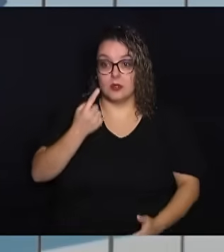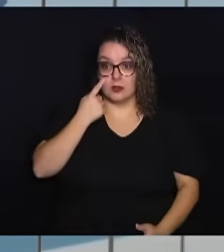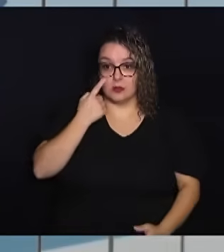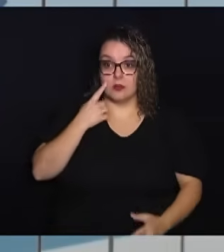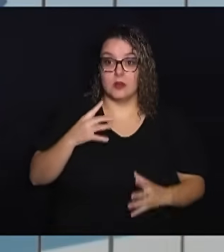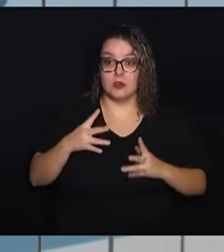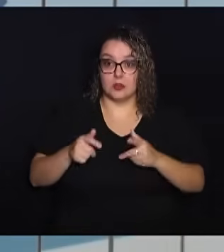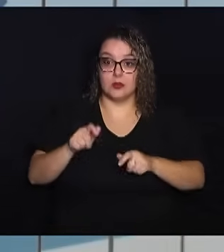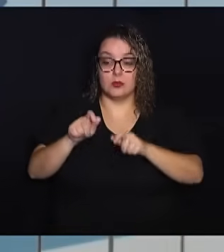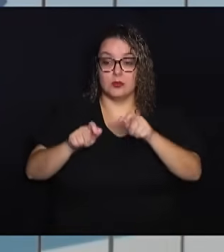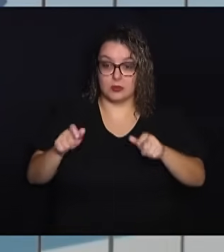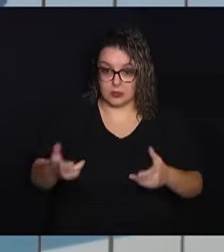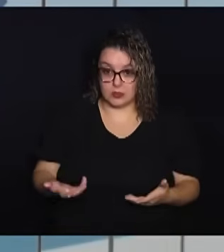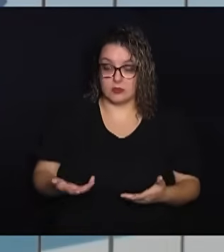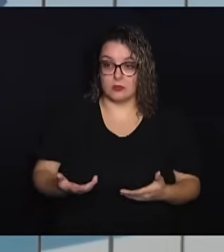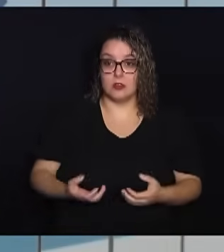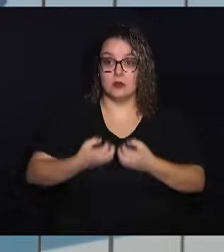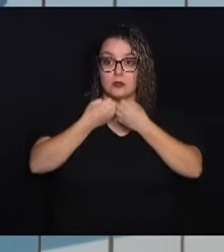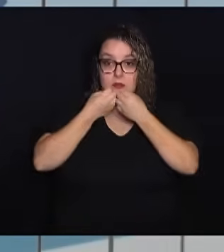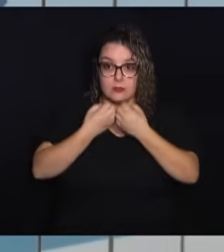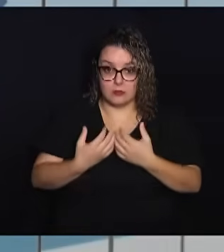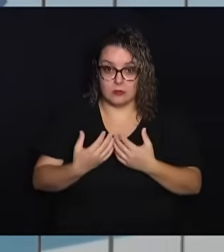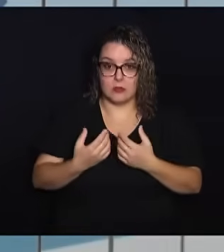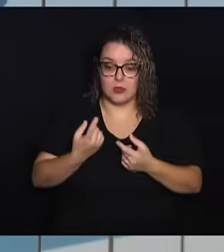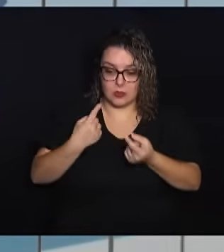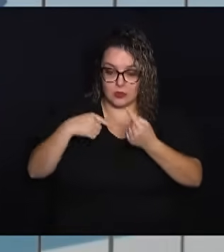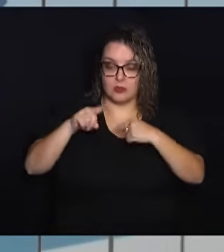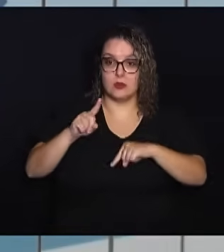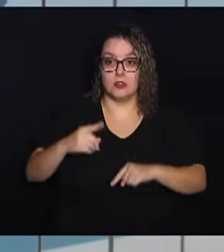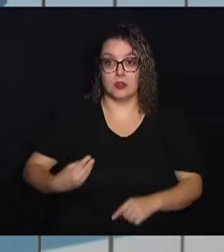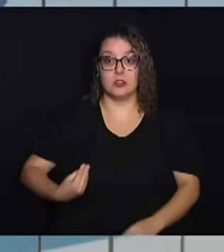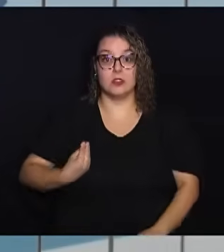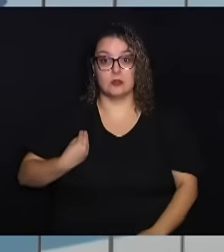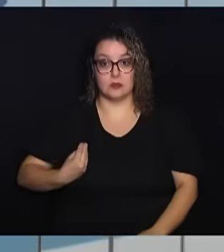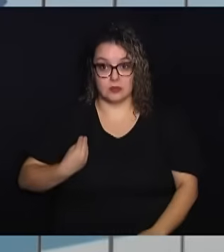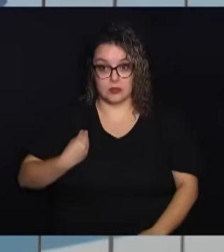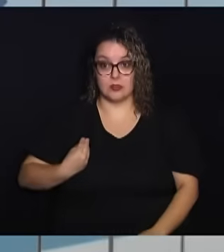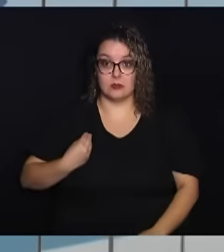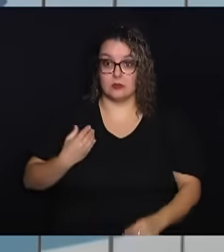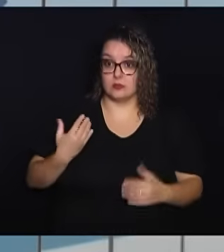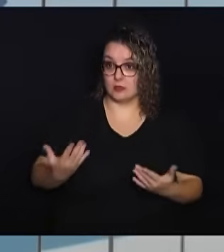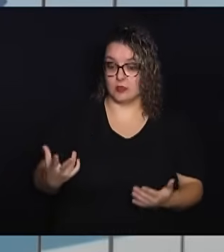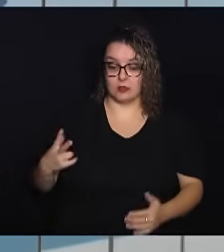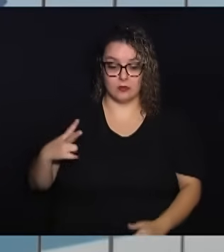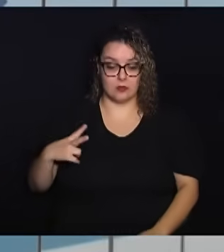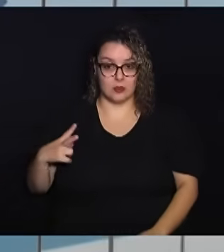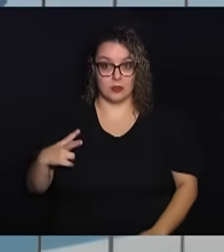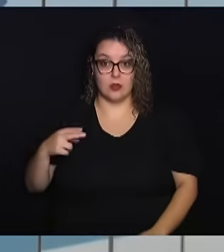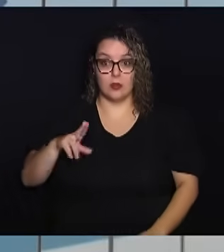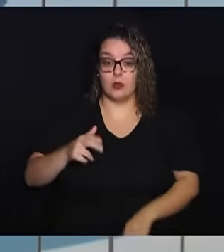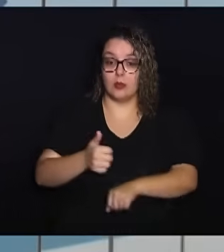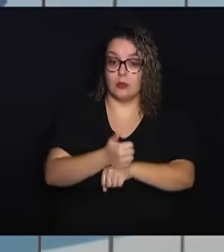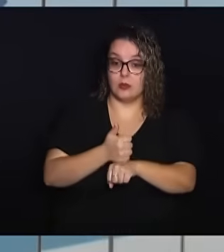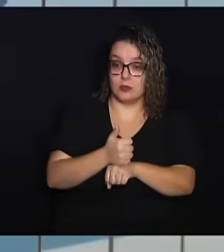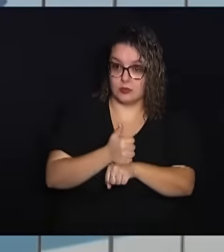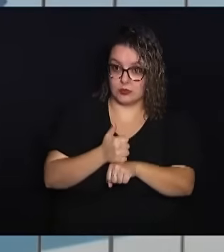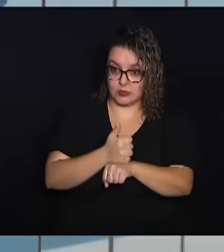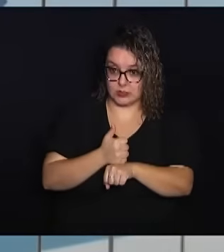as pessoas que são bem-sucedidas em suas vidas, seja ela pessoal ou